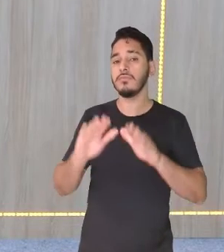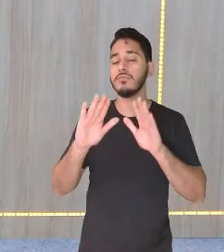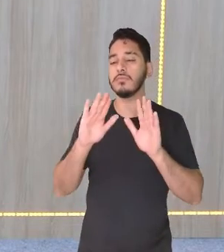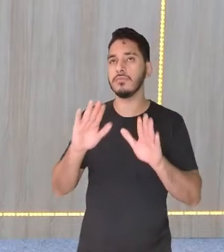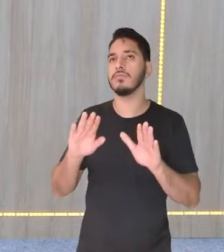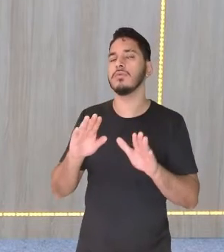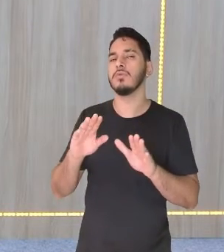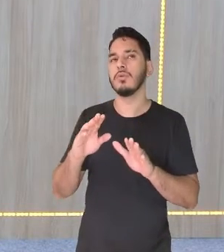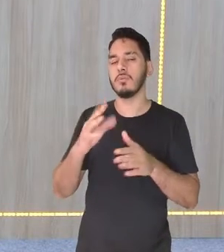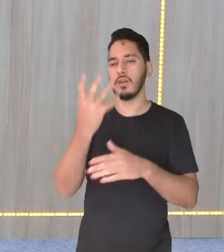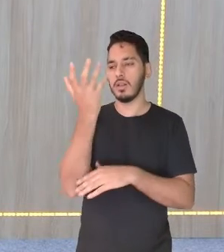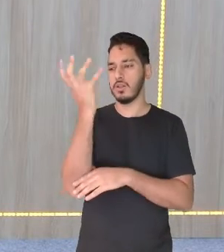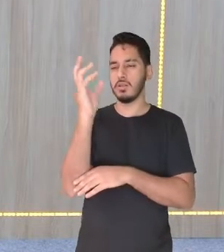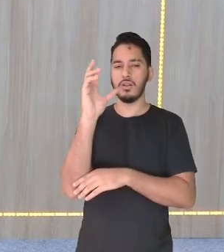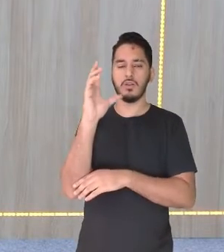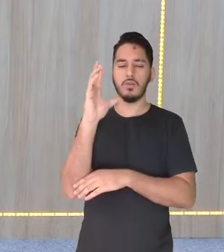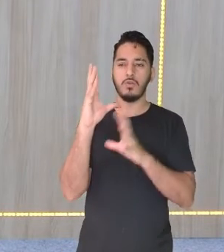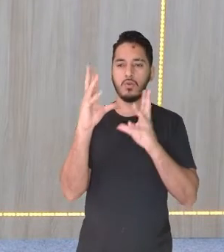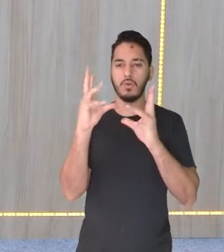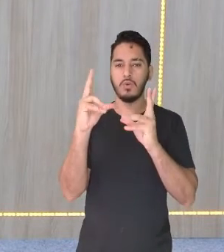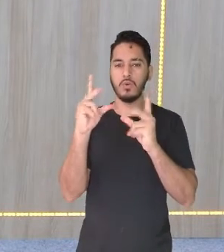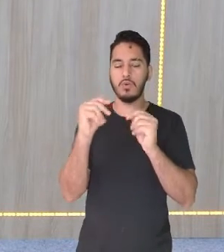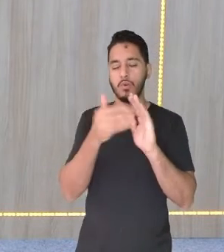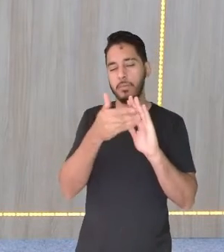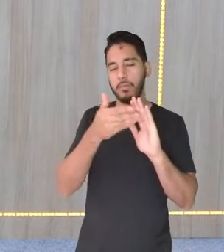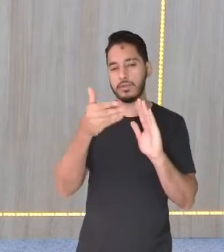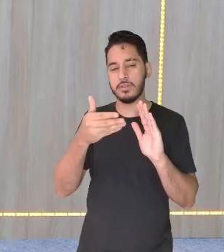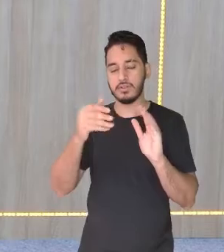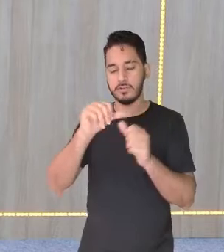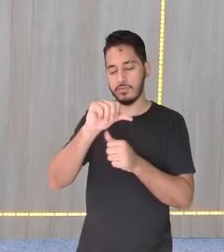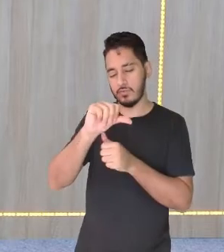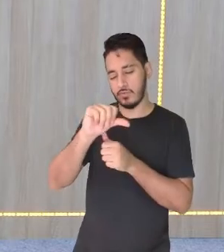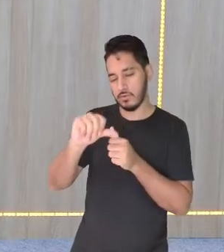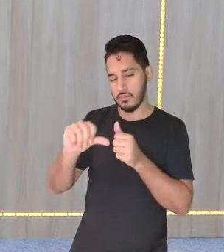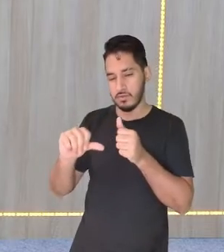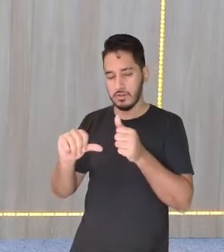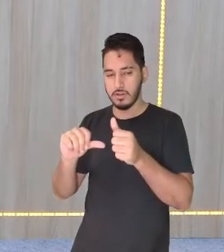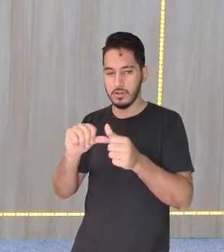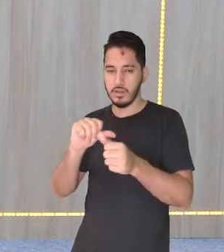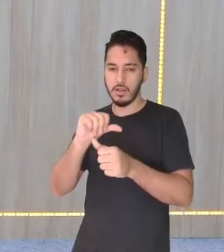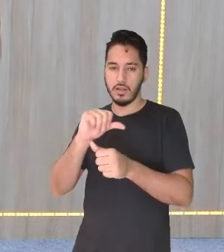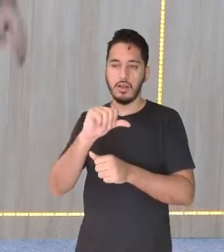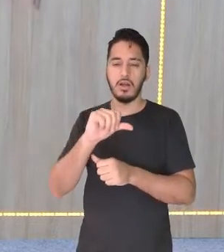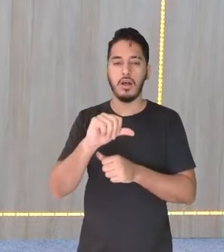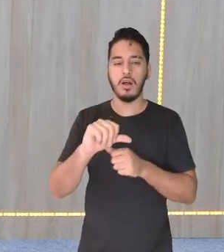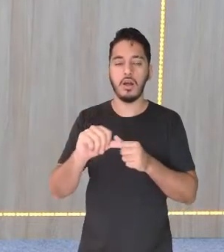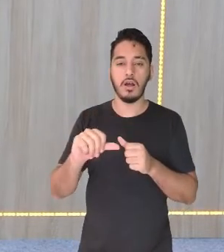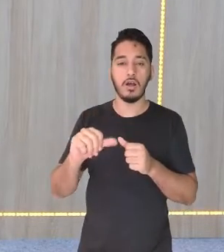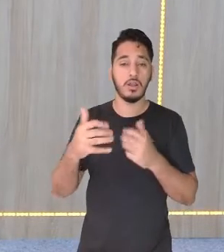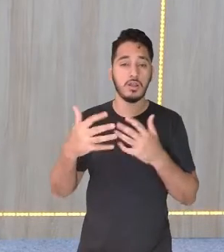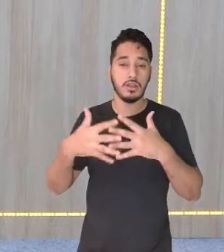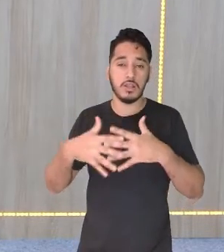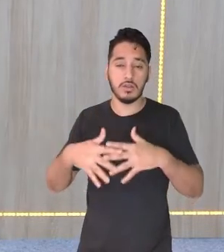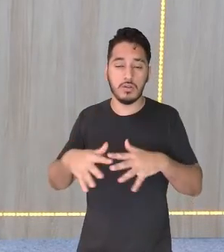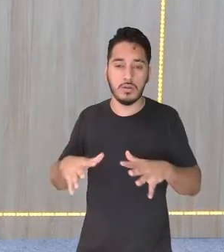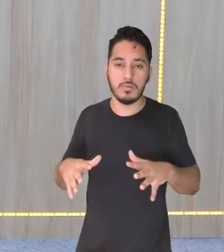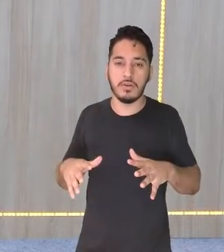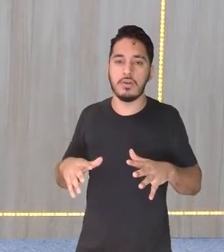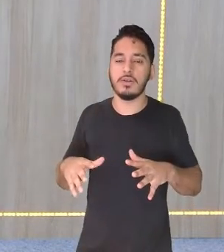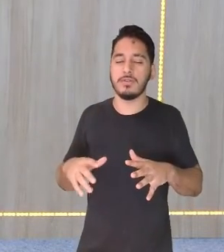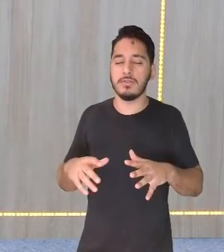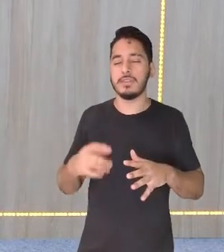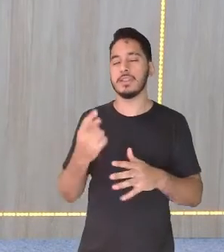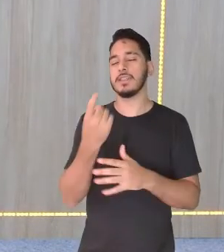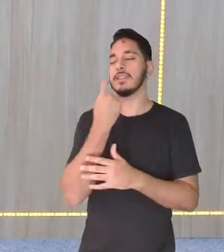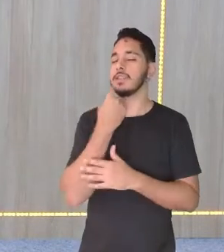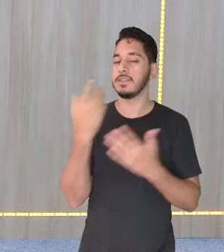como a natureza tem todo esse processo, né, de moldar, de se moldar naturalmente. Eita,